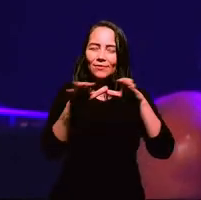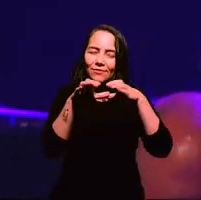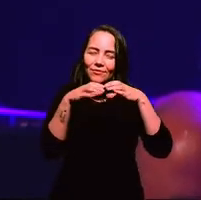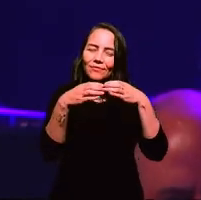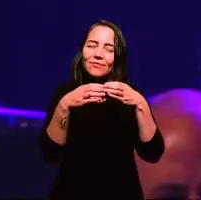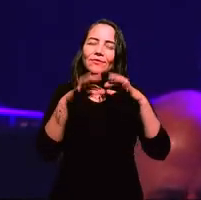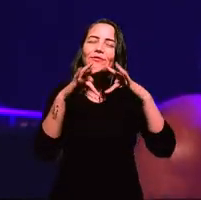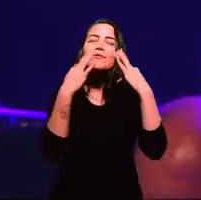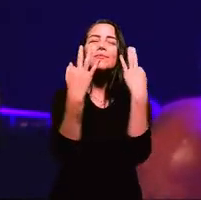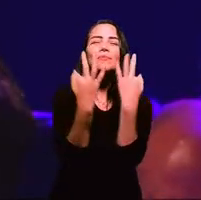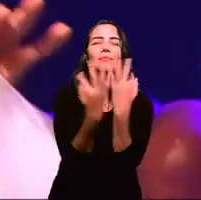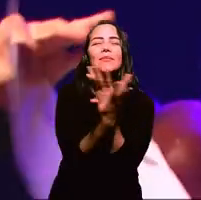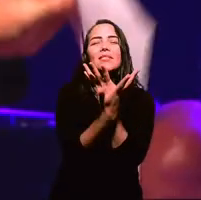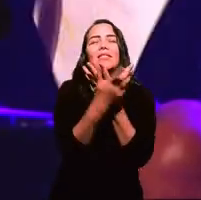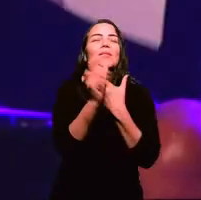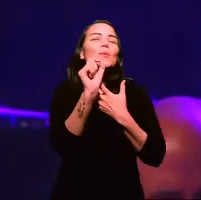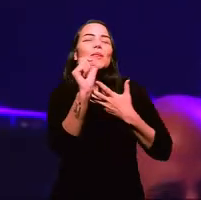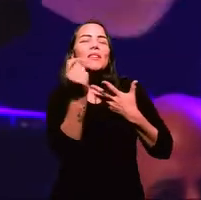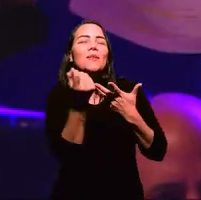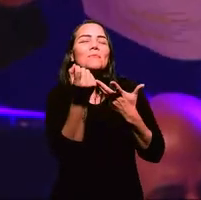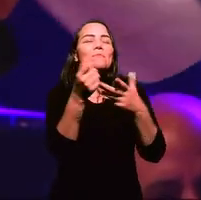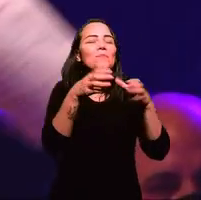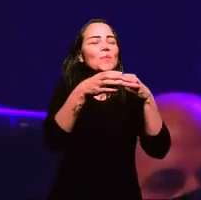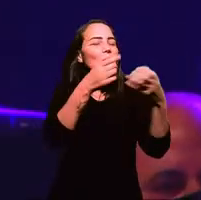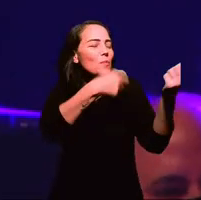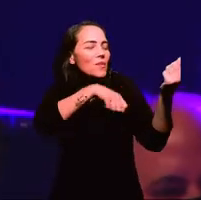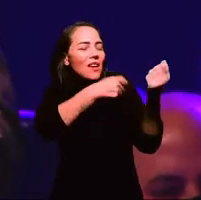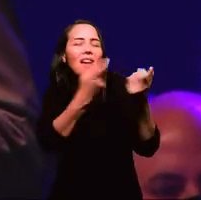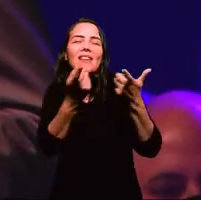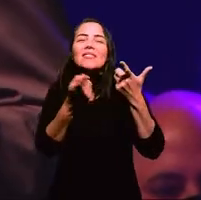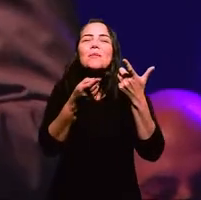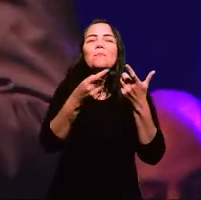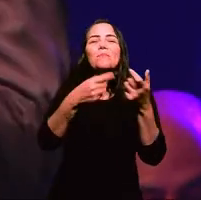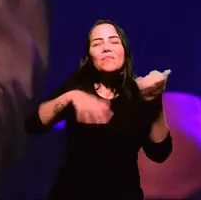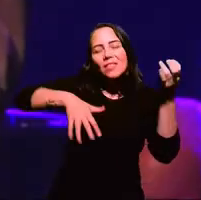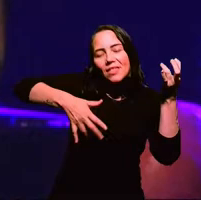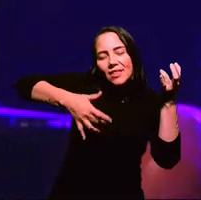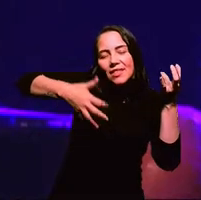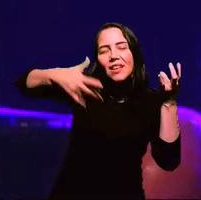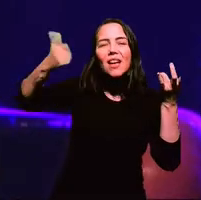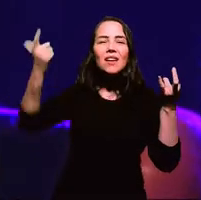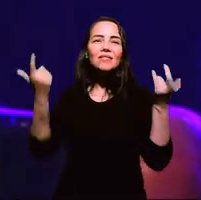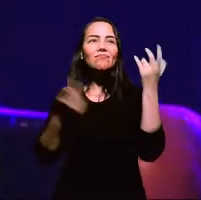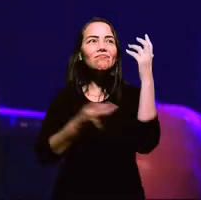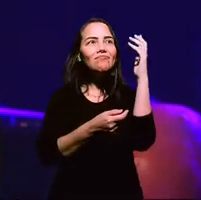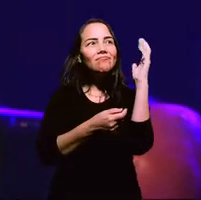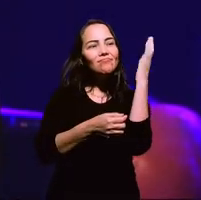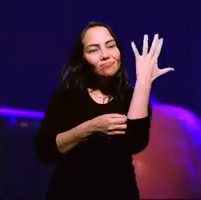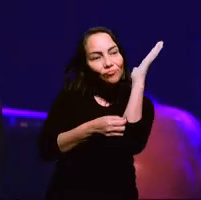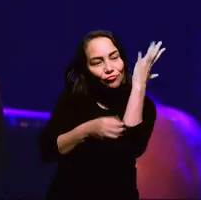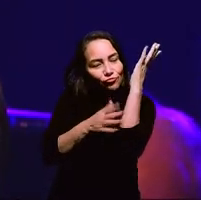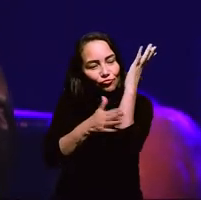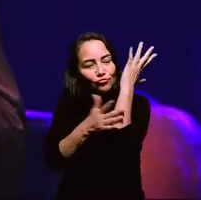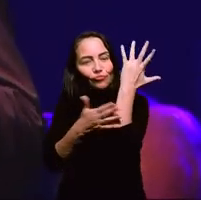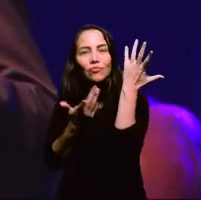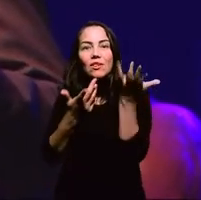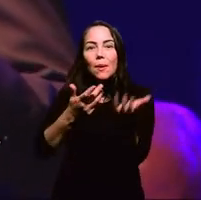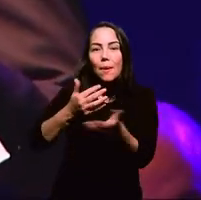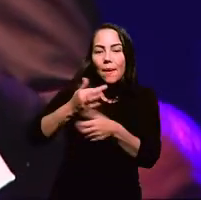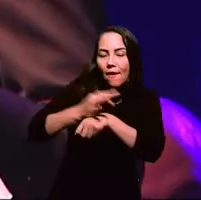orquestra. Então, nós temos aqui as cordas, as madeiras, os metais e a percussão. Então, eles vão trabalhando com